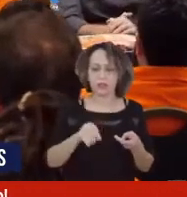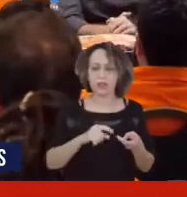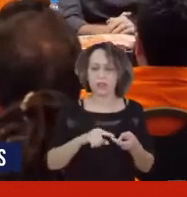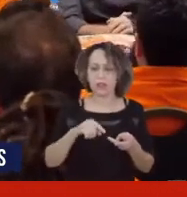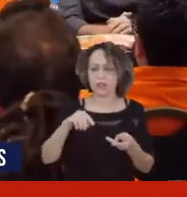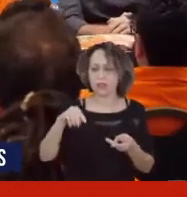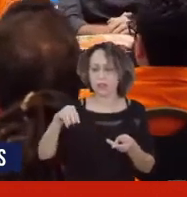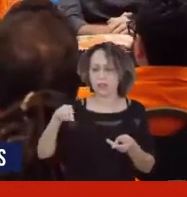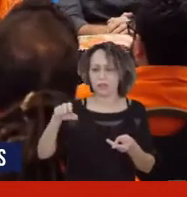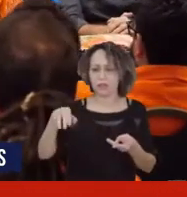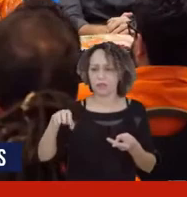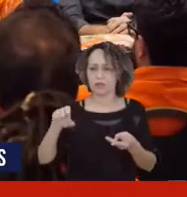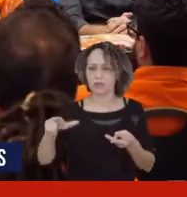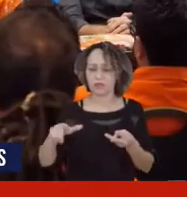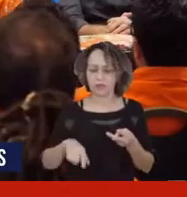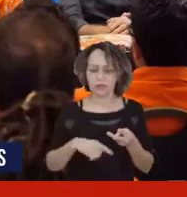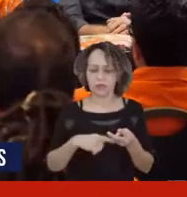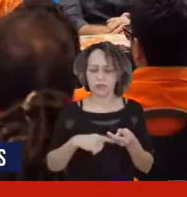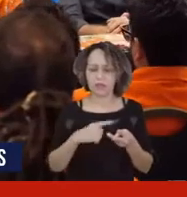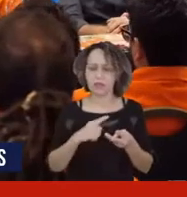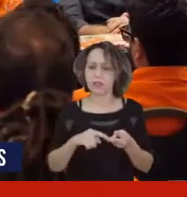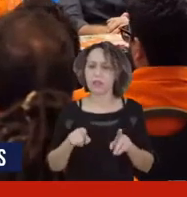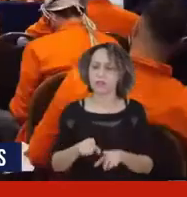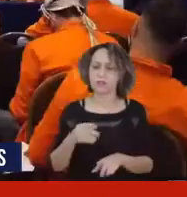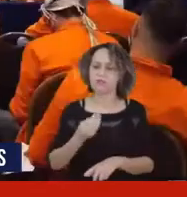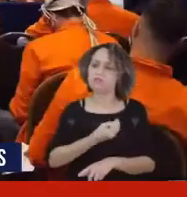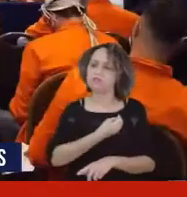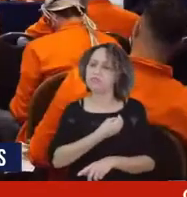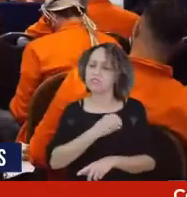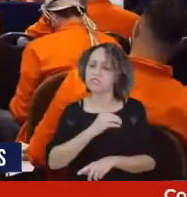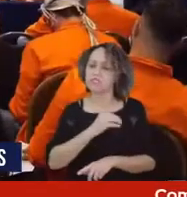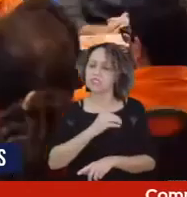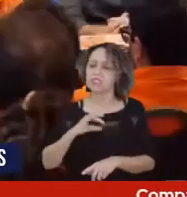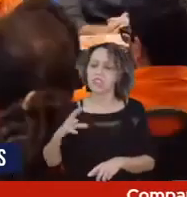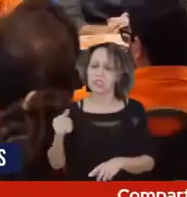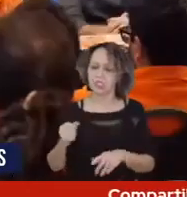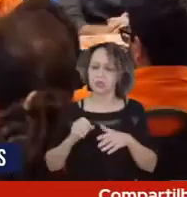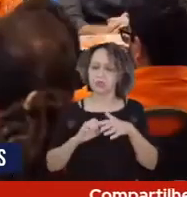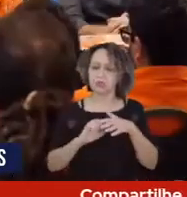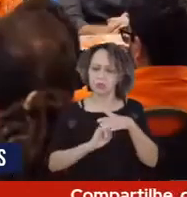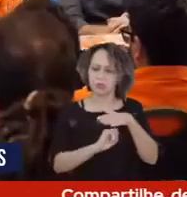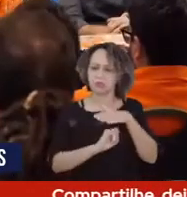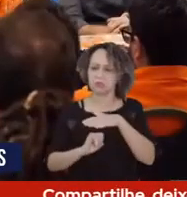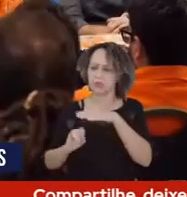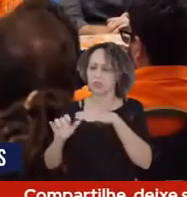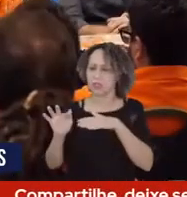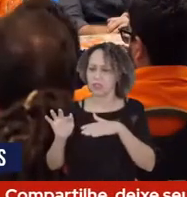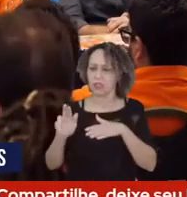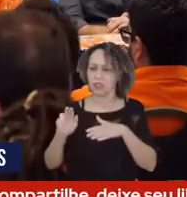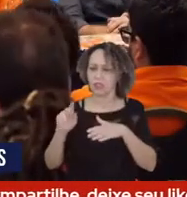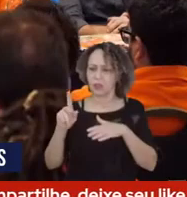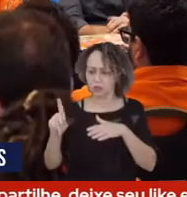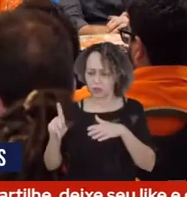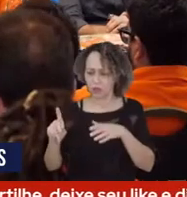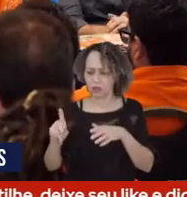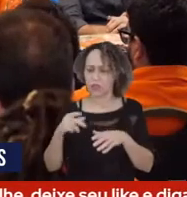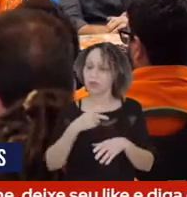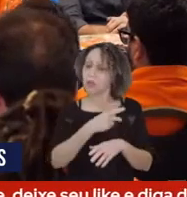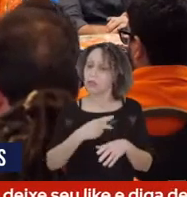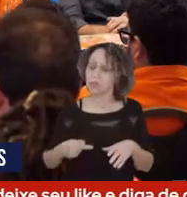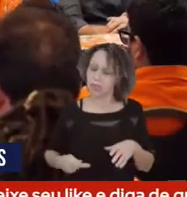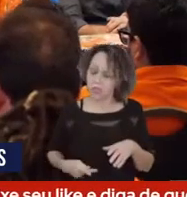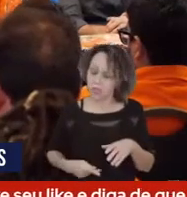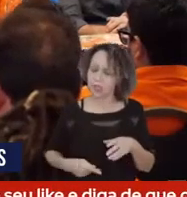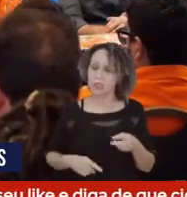a presença de todas as entidades, além da FUP, nós temos aqui a representação também da Central Única dos Trabalhadores, da